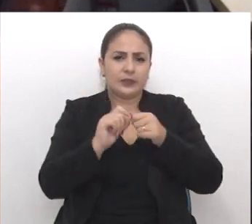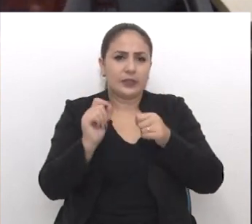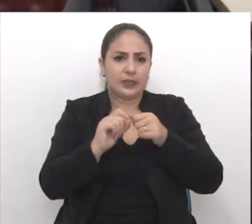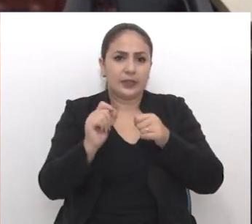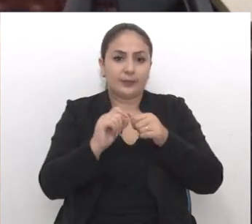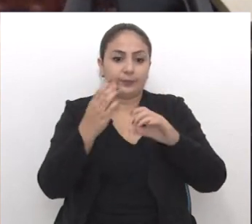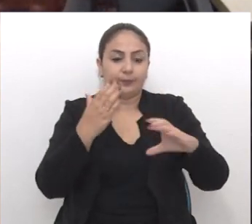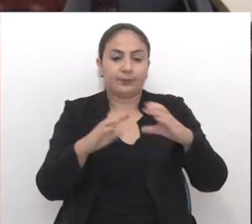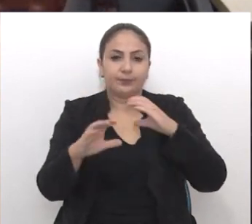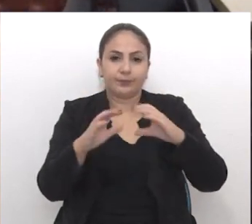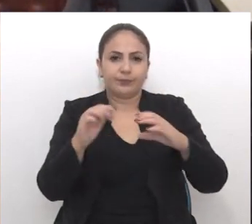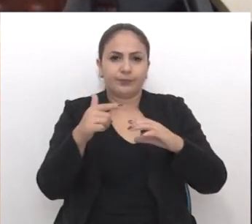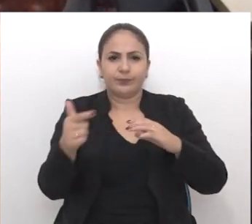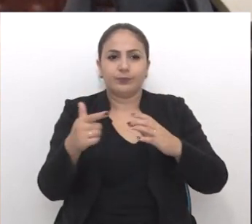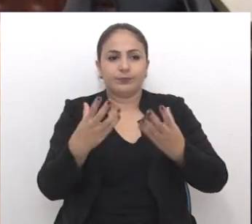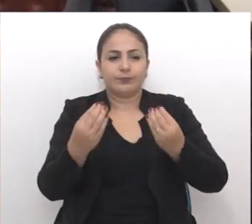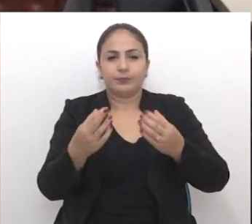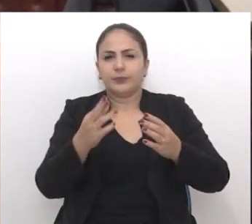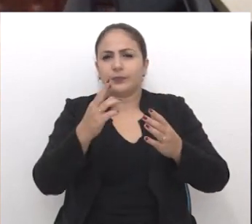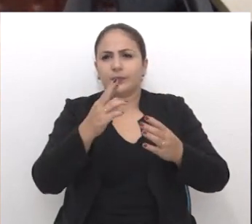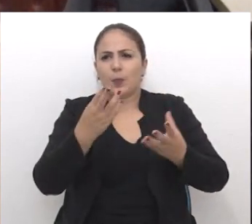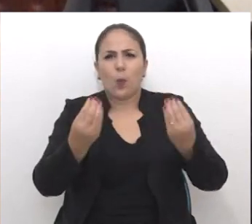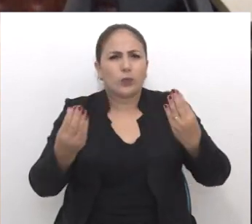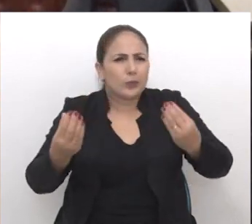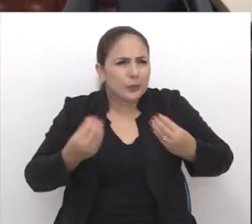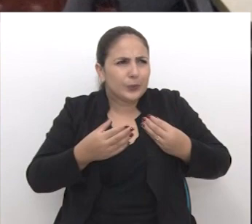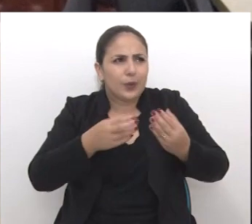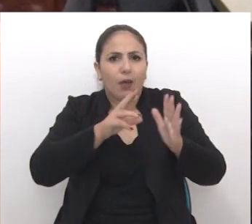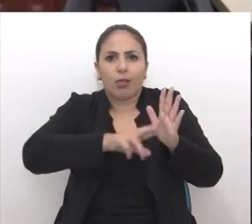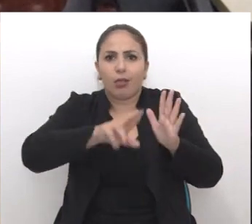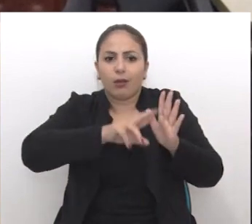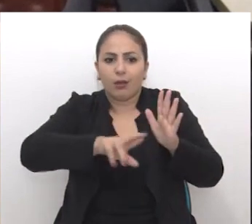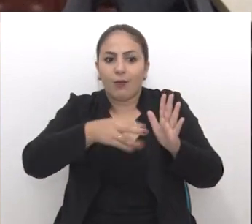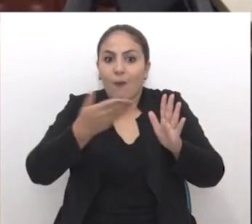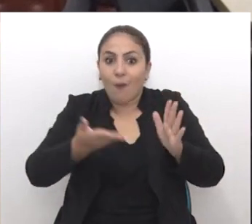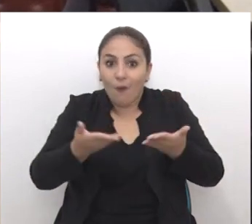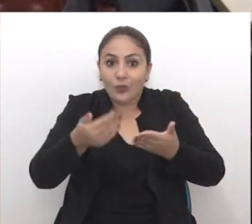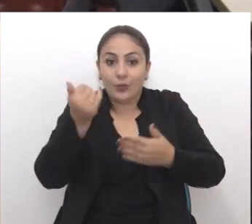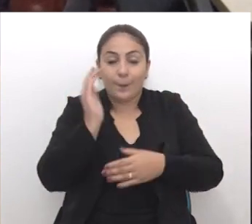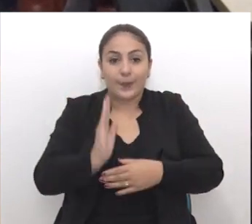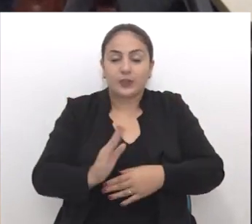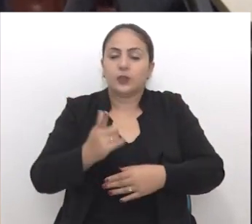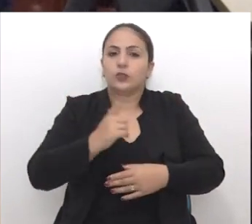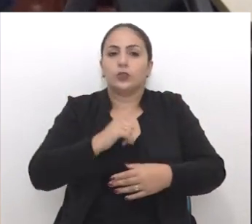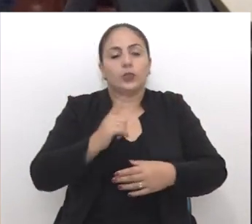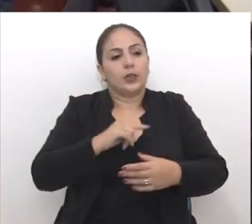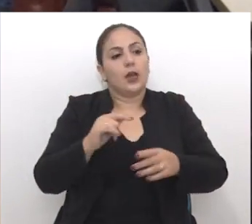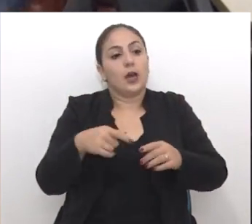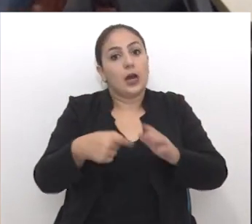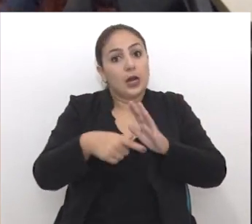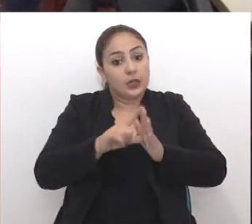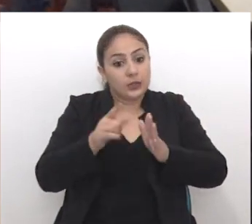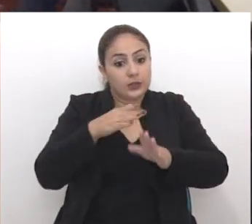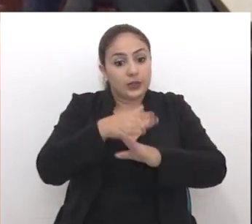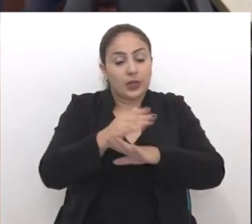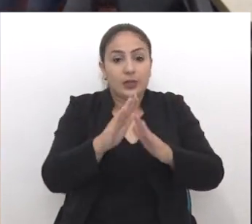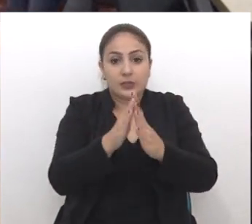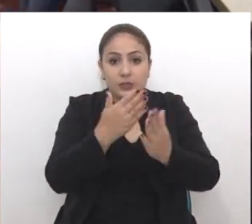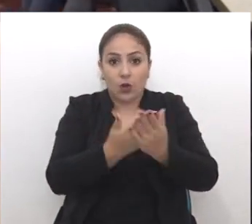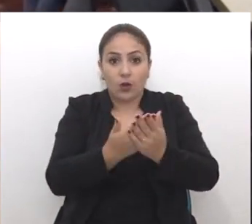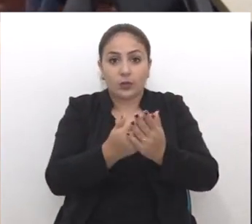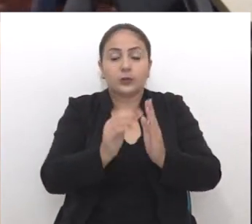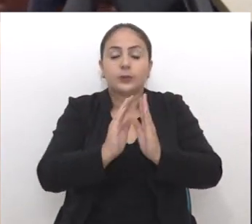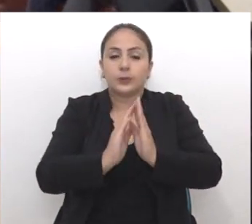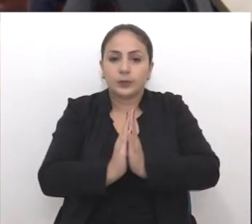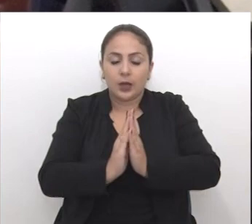existia esse amontoado de religião que existe hoje no Brasil, se rezava um Pai Nosso antes de entrar na aula,